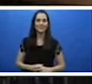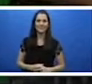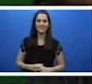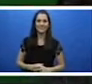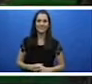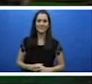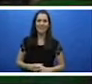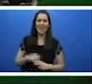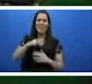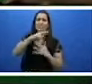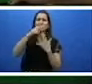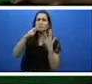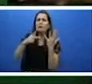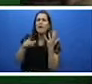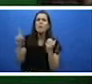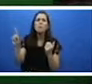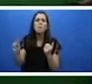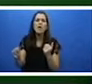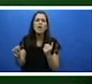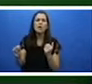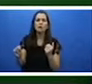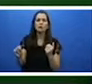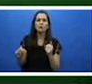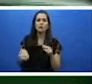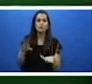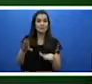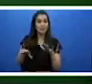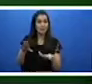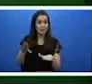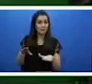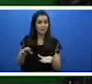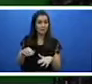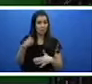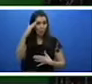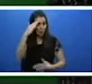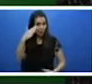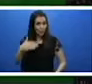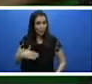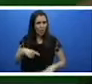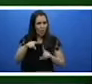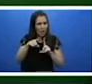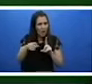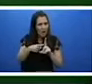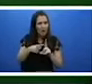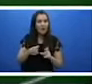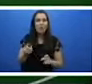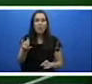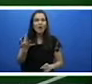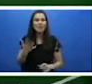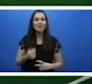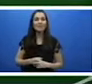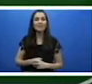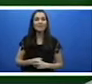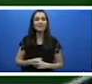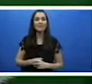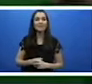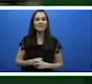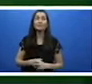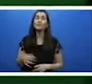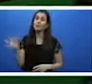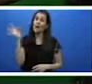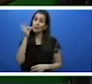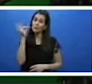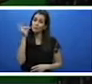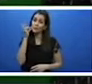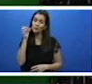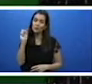permanece menos tempo dentro do corpo da mamãe? Ah, olhando a tabelinha, dá para nós sabermos. O